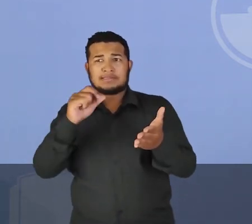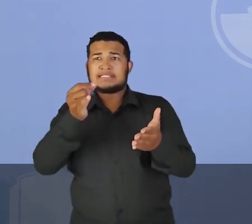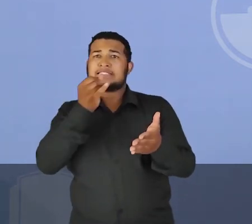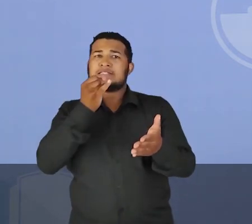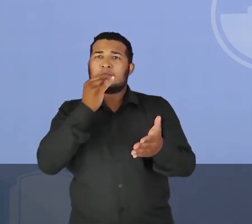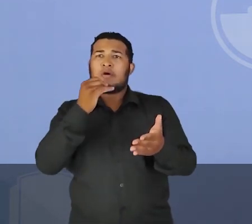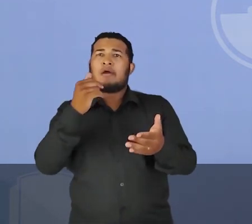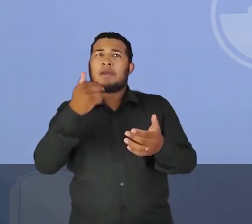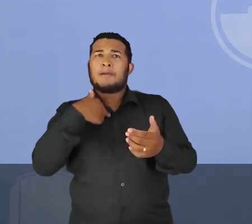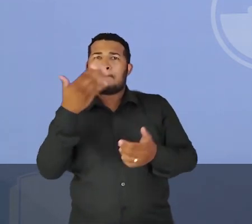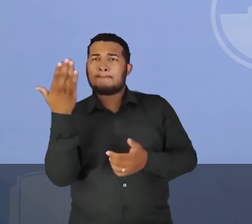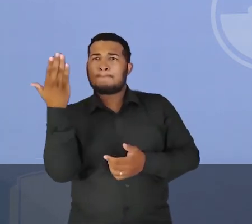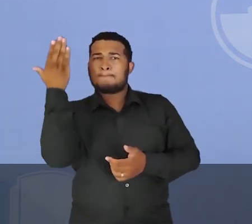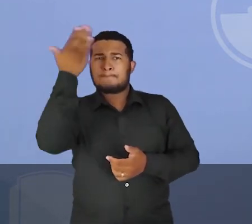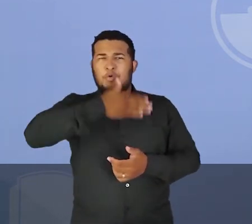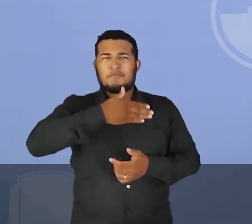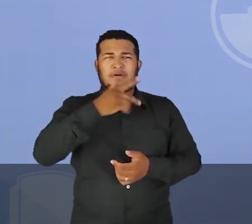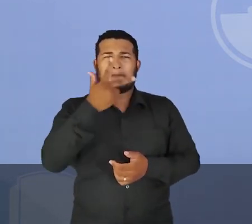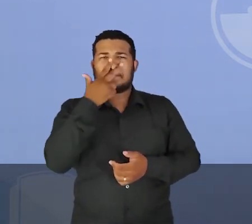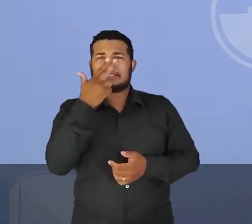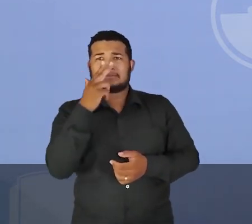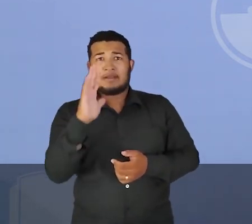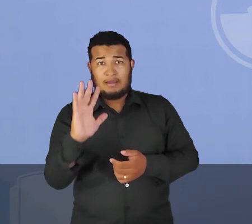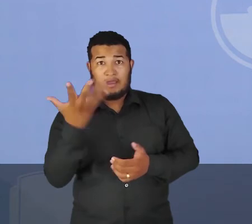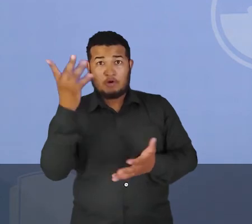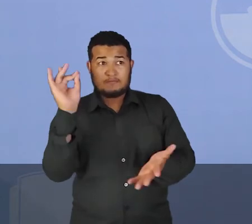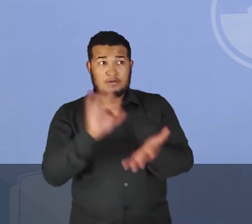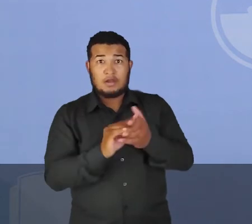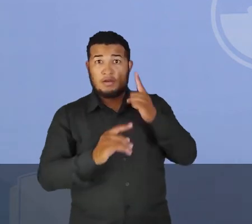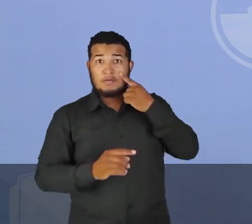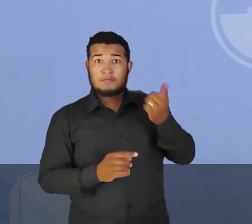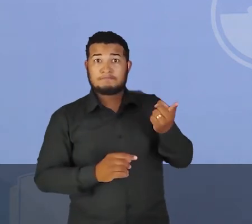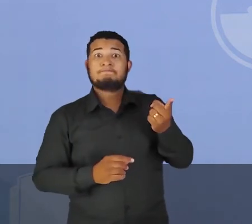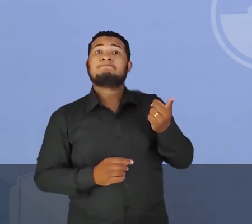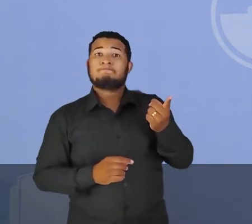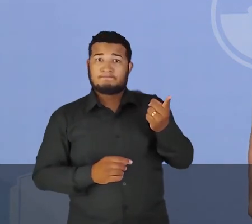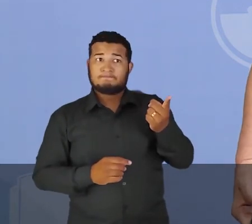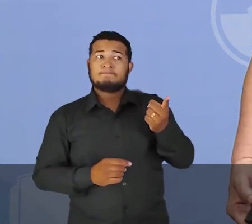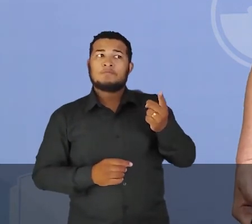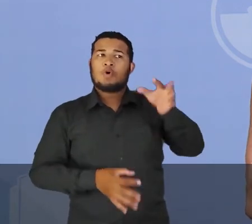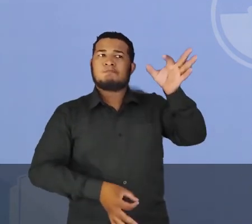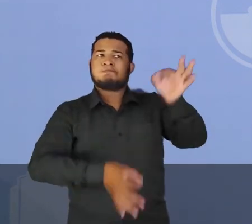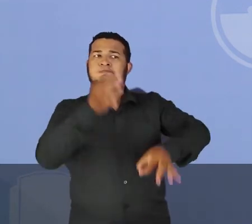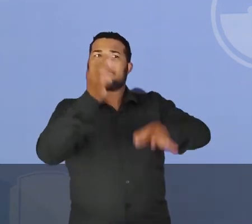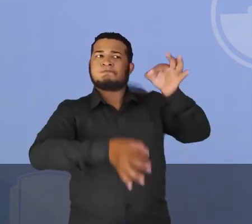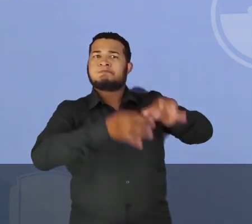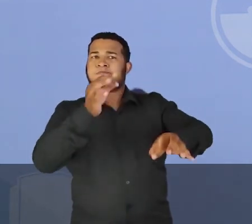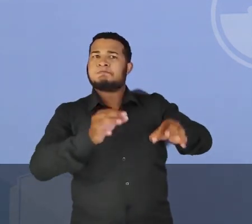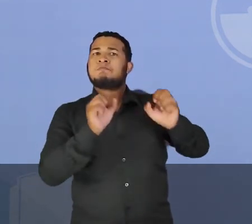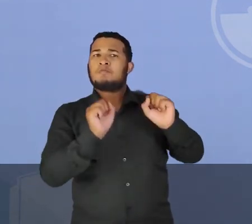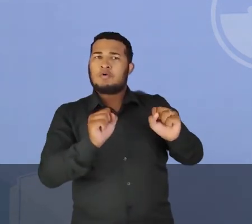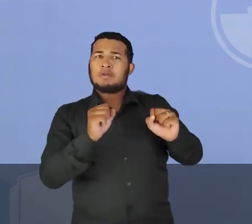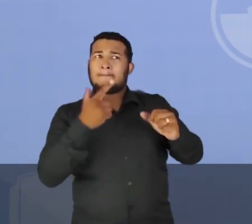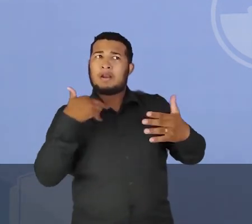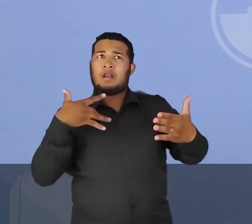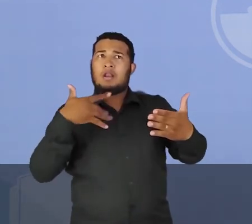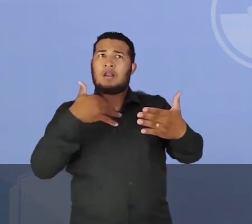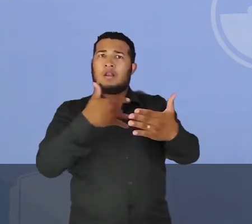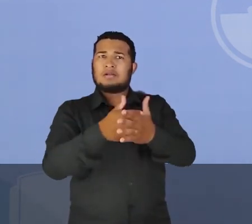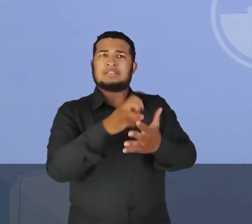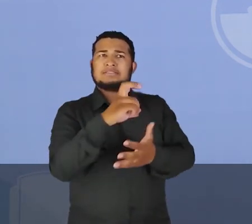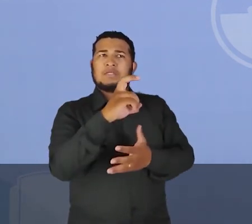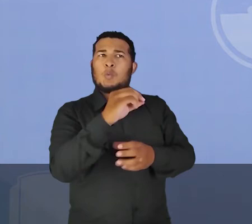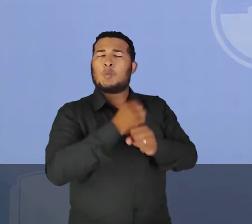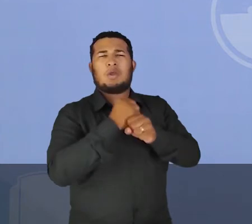puder provar que isso aconteceu, você vai poder ser julgado e condenado até 50 anos depois, 100